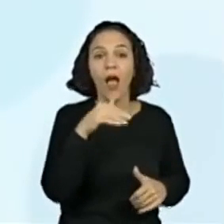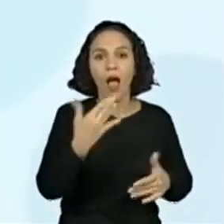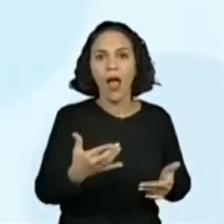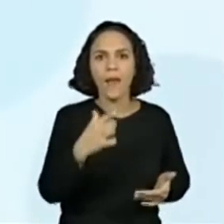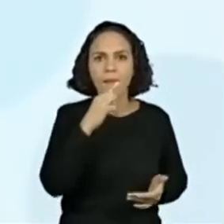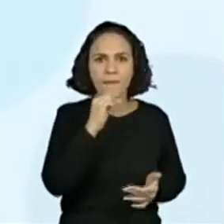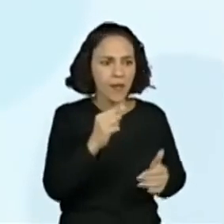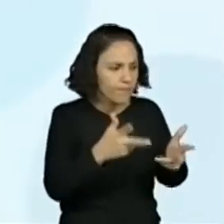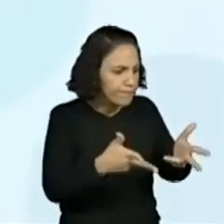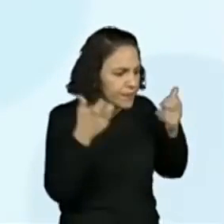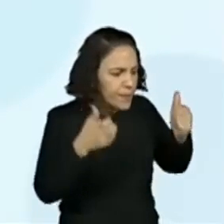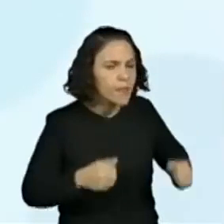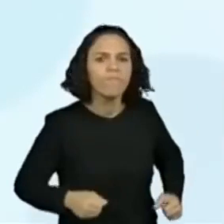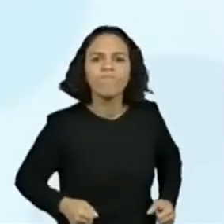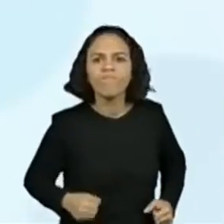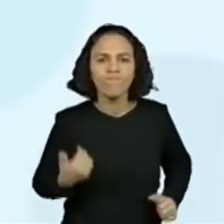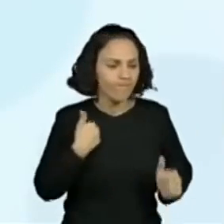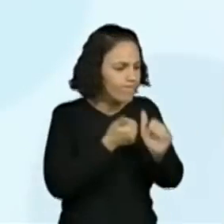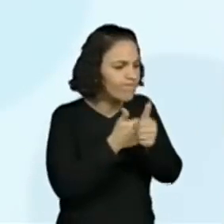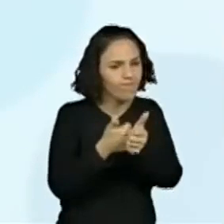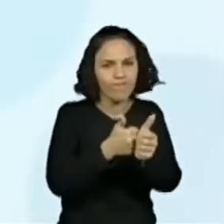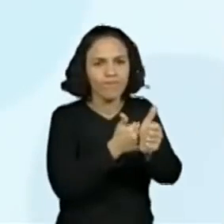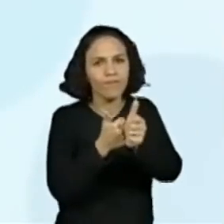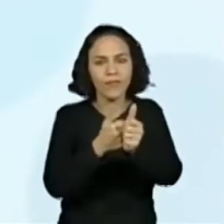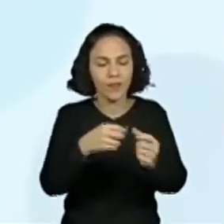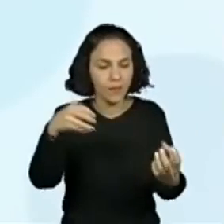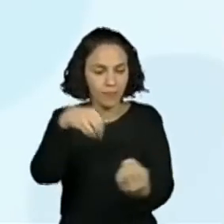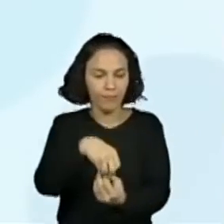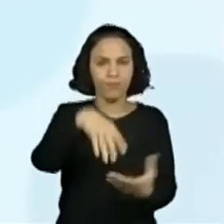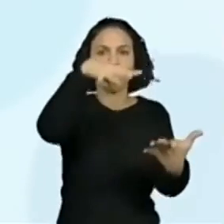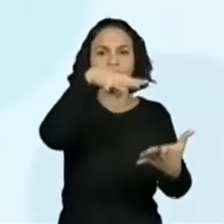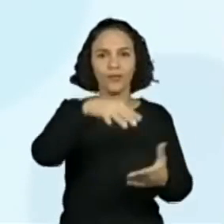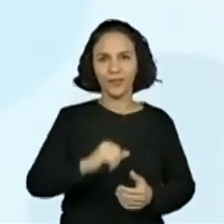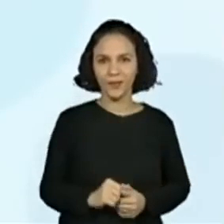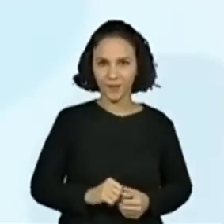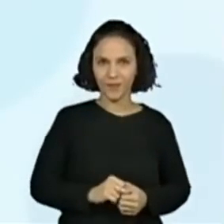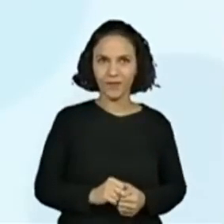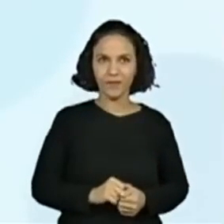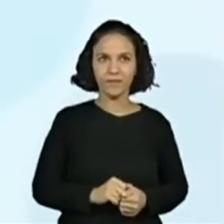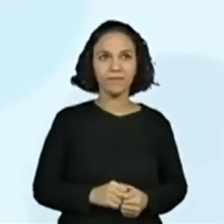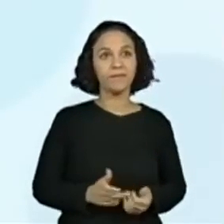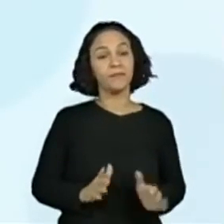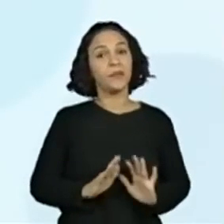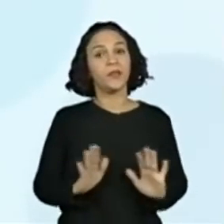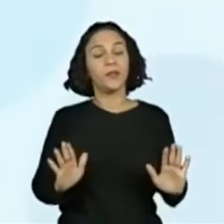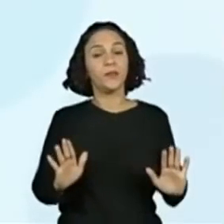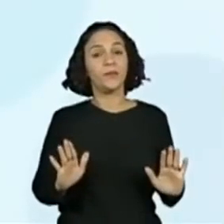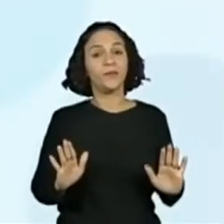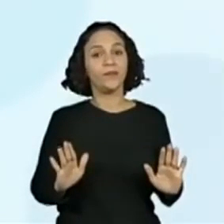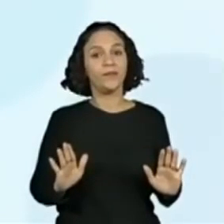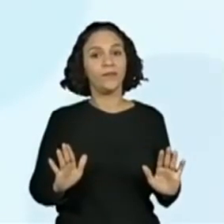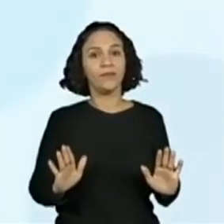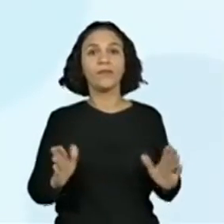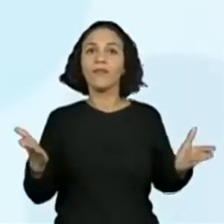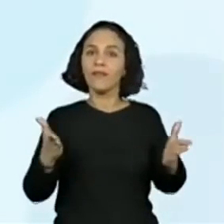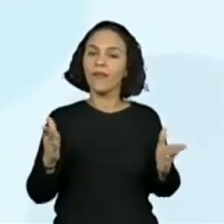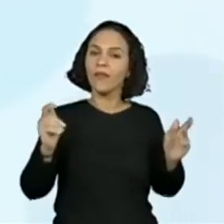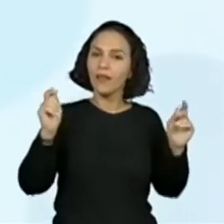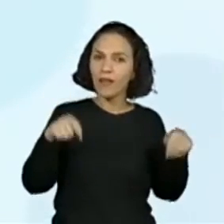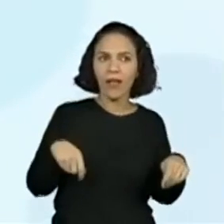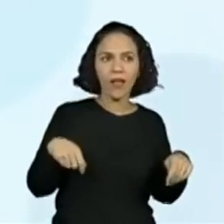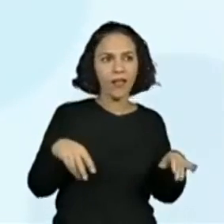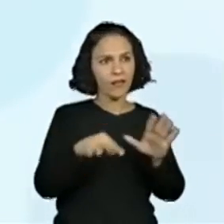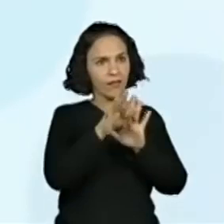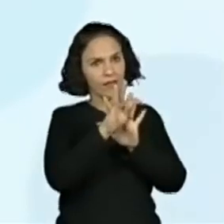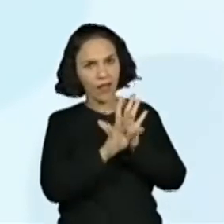Aparece o mago. Isso. Pronto, já podemos escrever nosso texto,